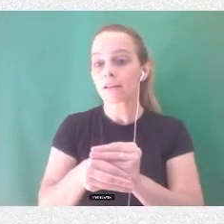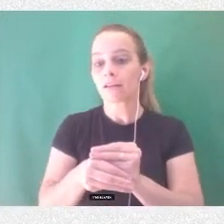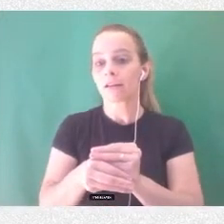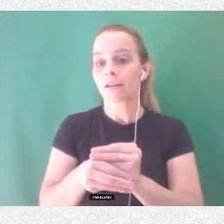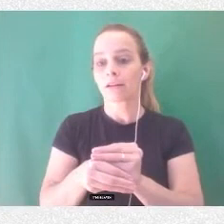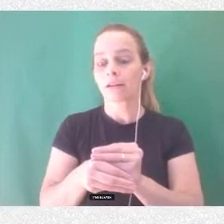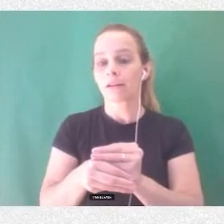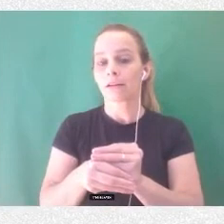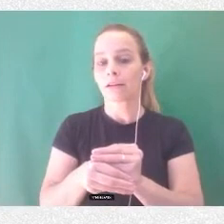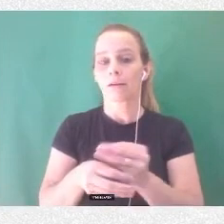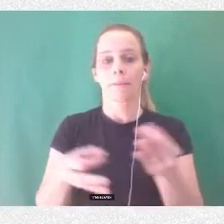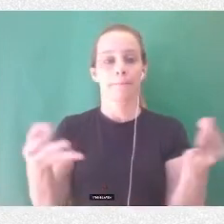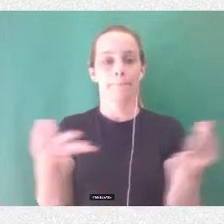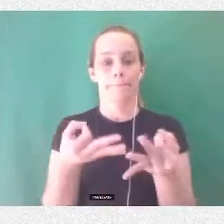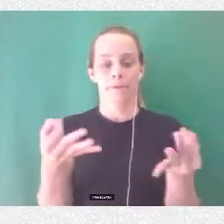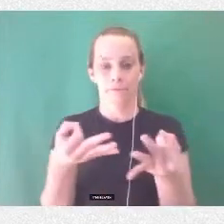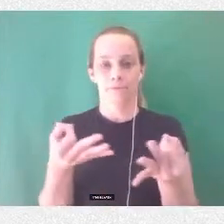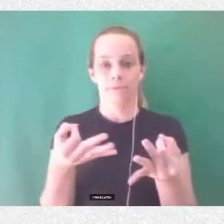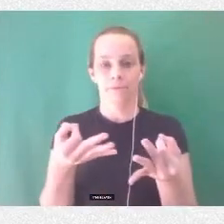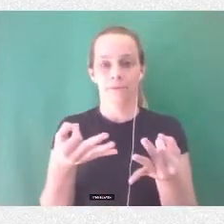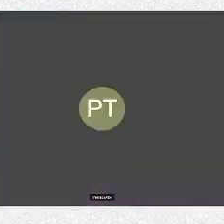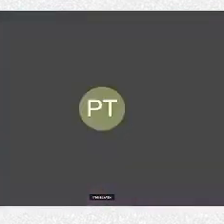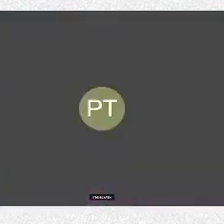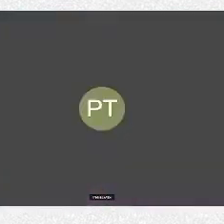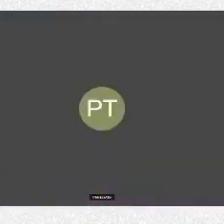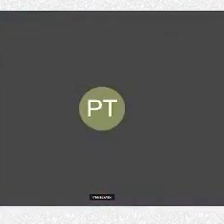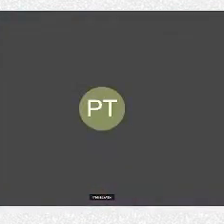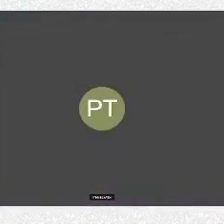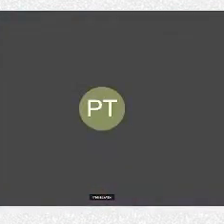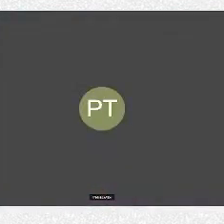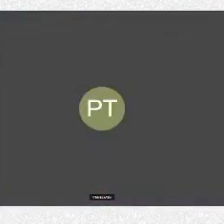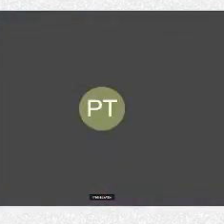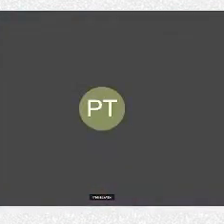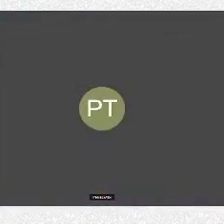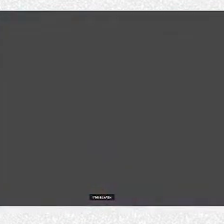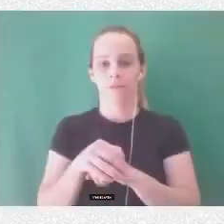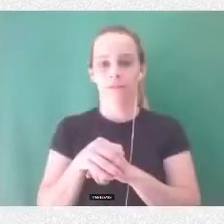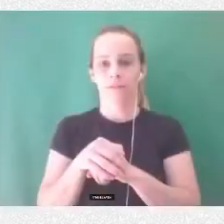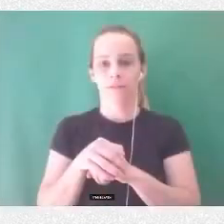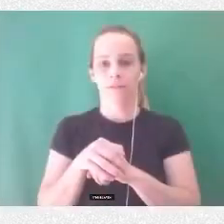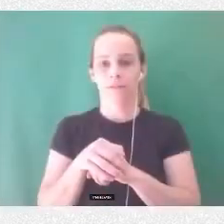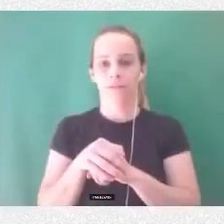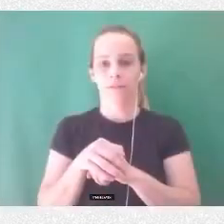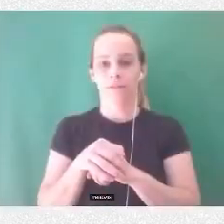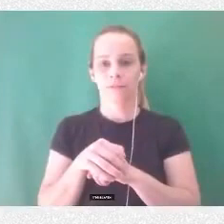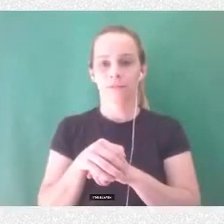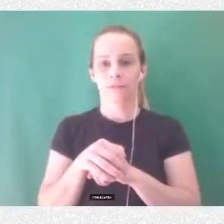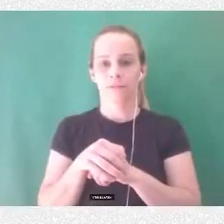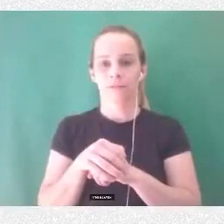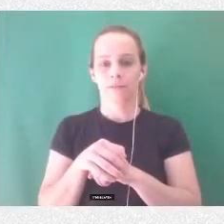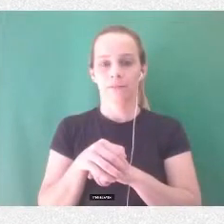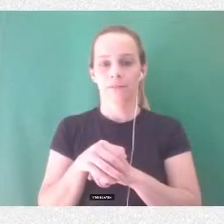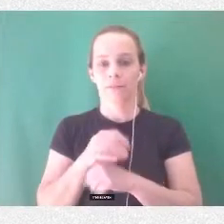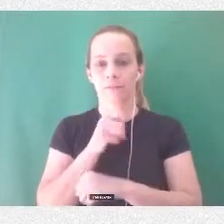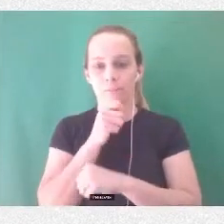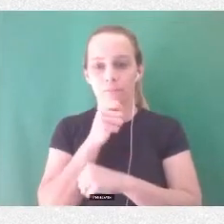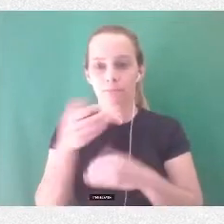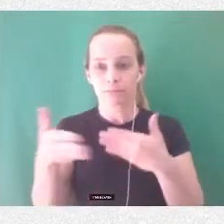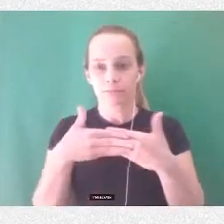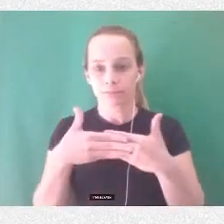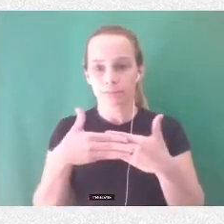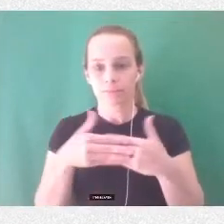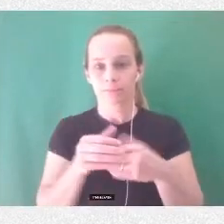Perfeito. Só um instante, é importante, vocês estão com 2 entradas de vídeo, é importante só fechar o microfone em uma delas, por gentileza.